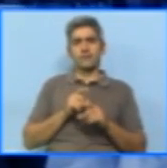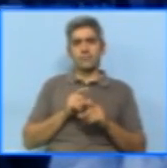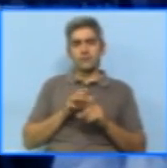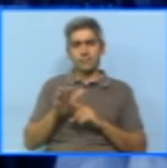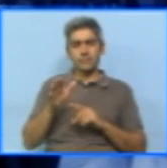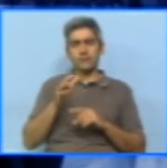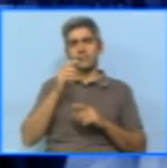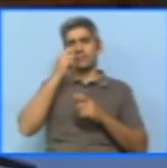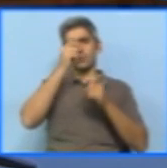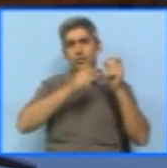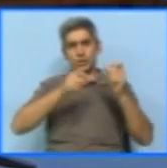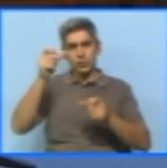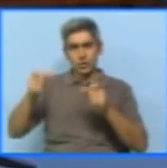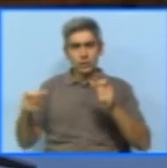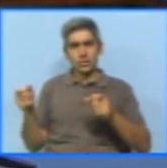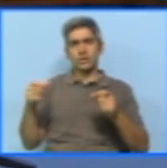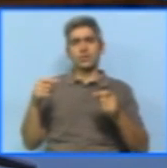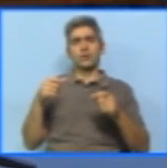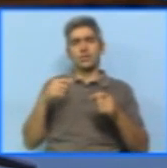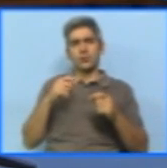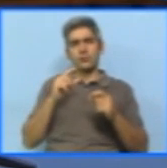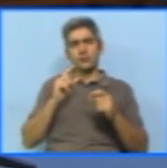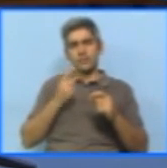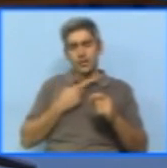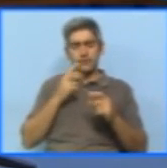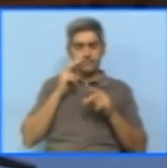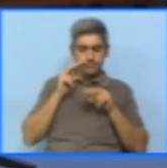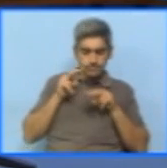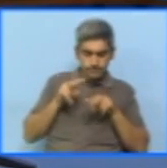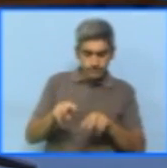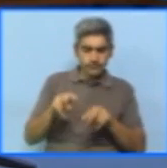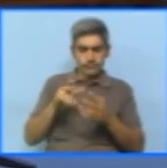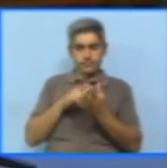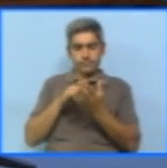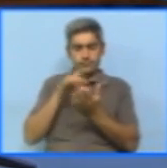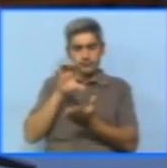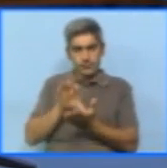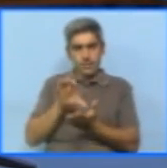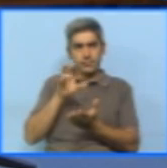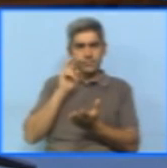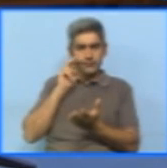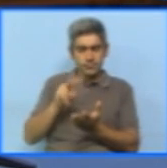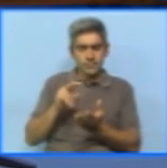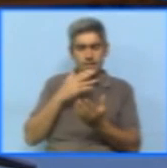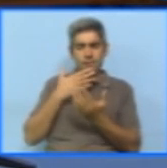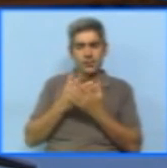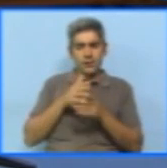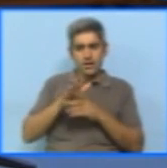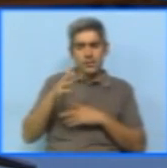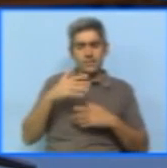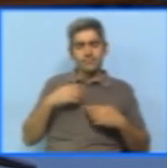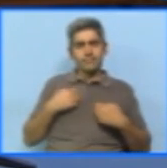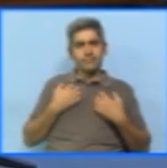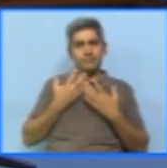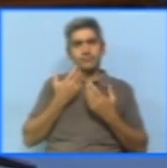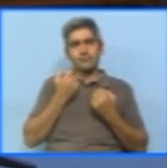com que as pessoas se ponham a olhar para a Bíblia, faz mexer as pessoas